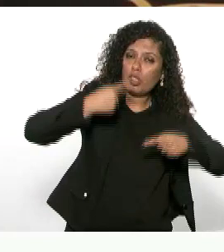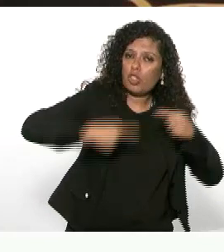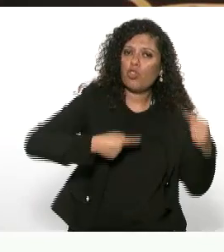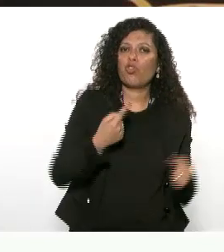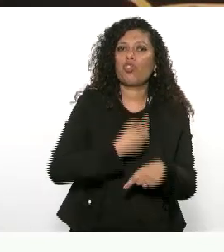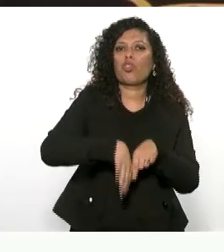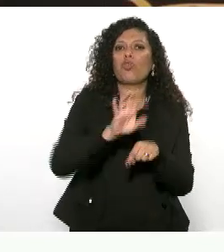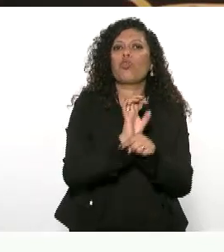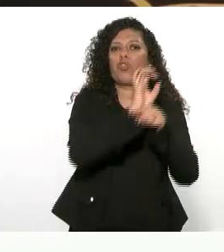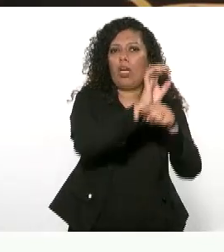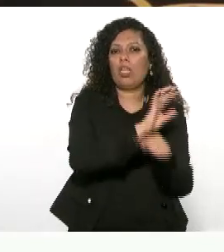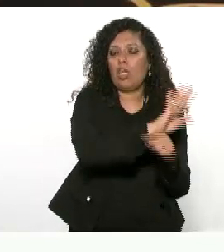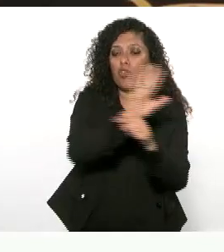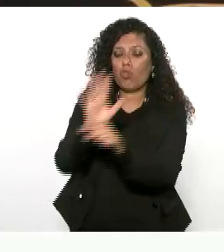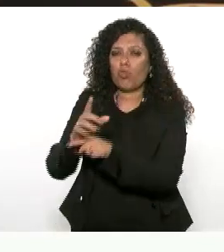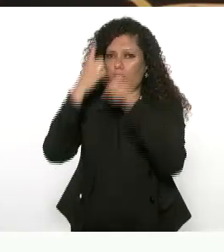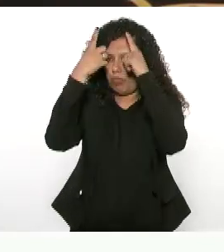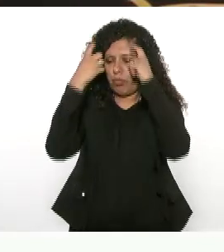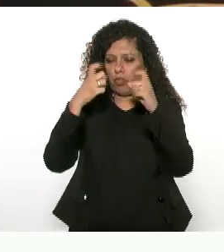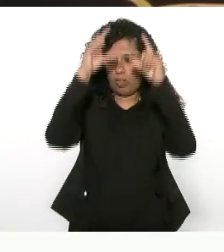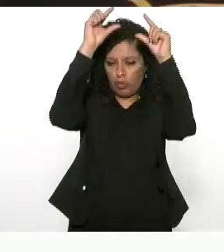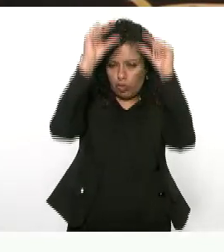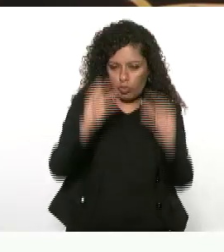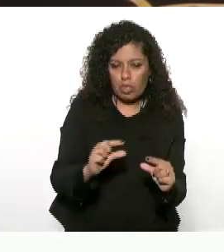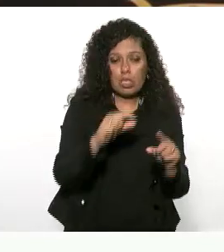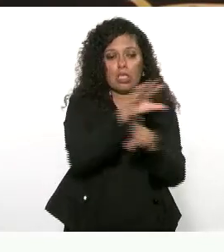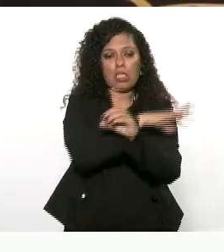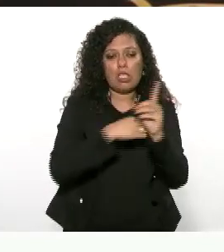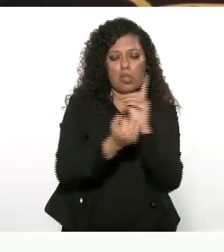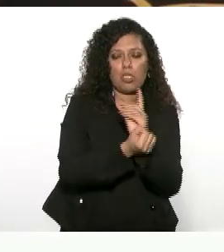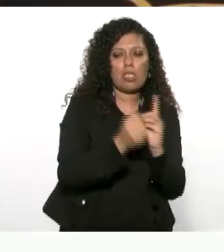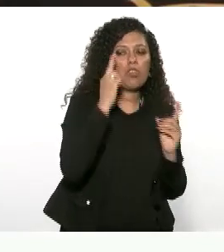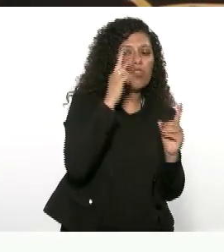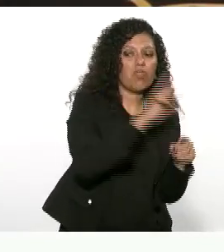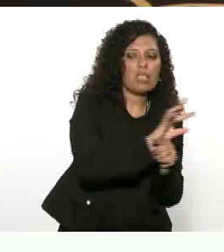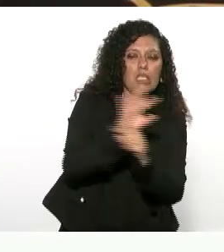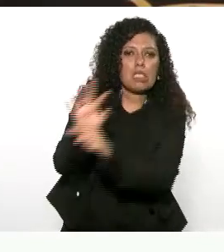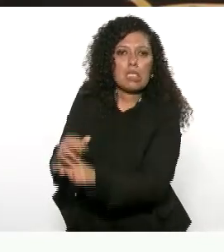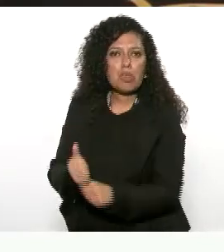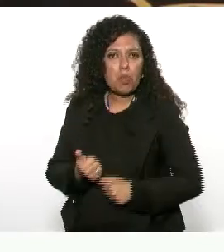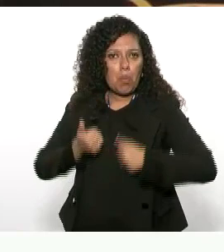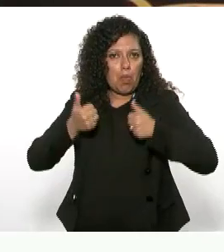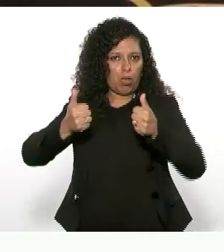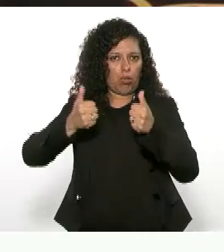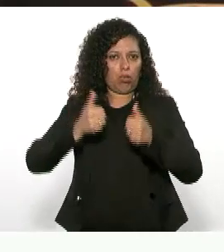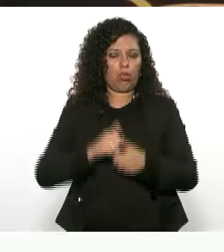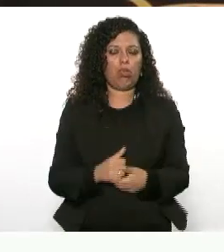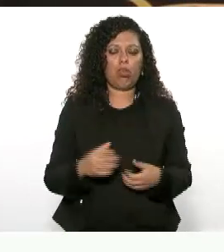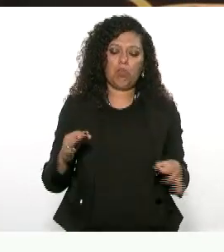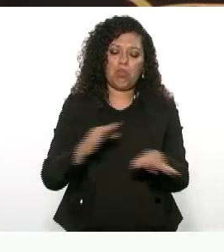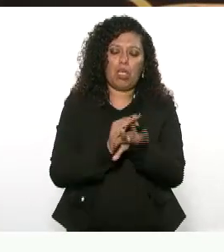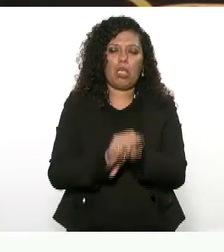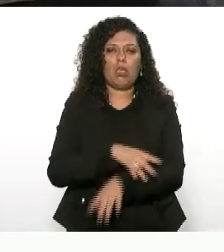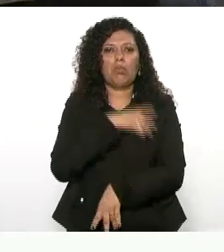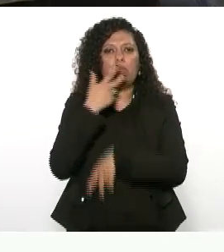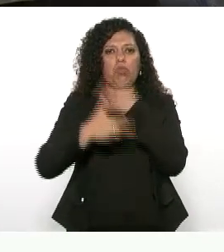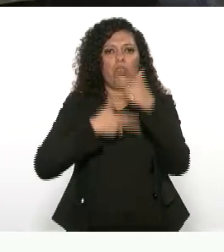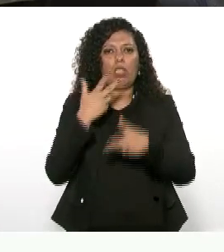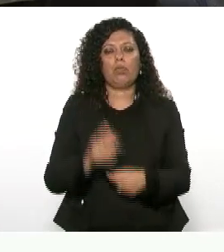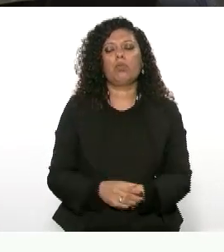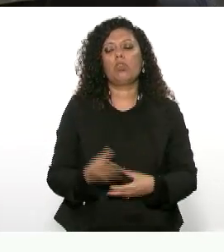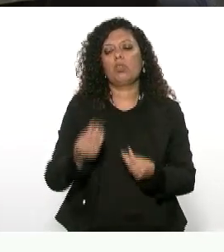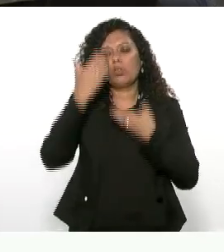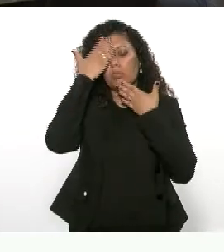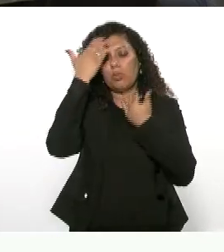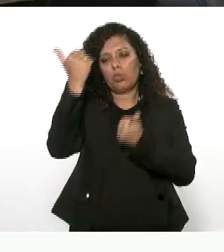criminalidade do Estado do Rio de Janeiro e uma satisfação da população com a segurança pública. É esse aqui, eu encerro aqui a minha fala.